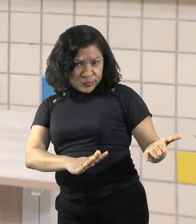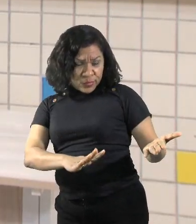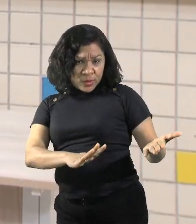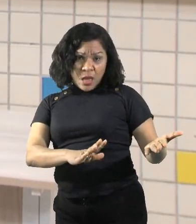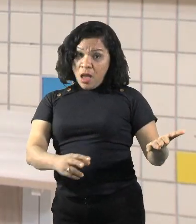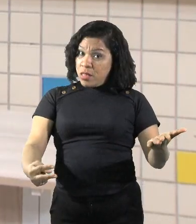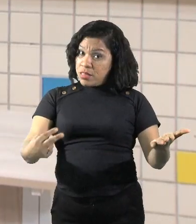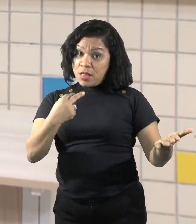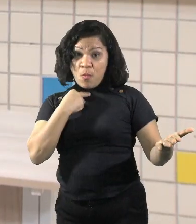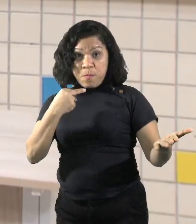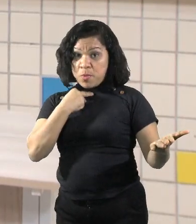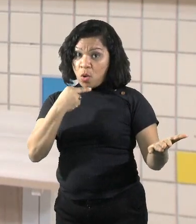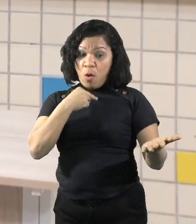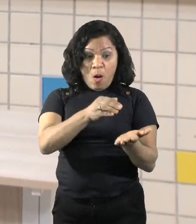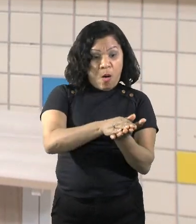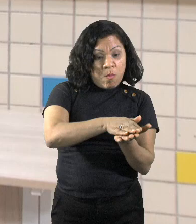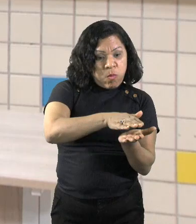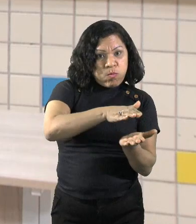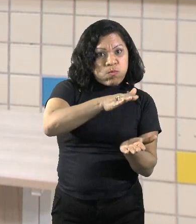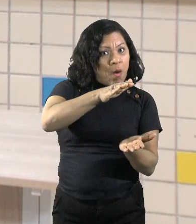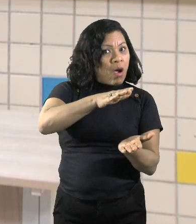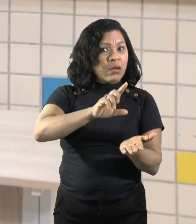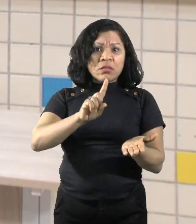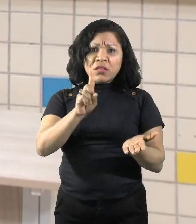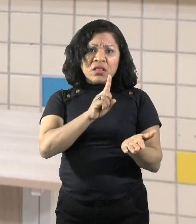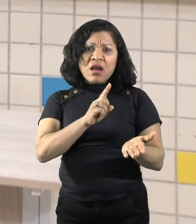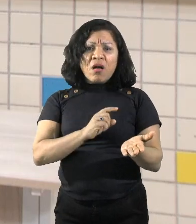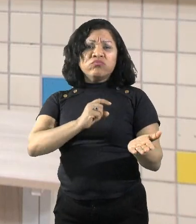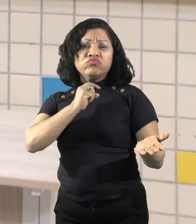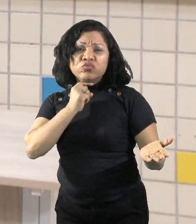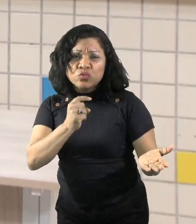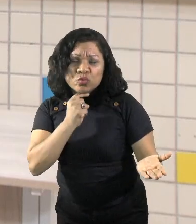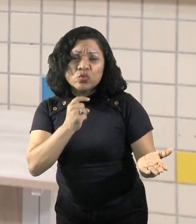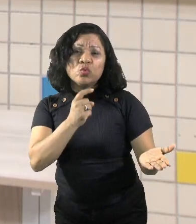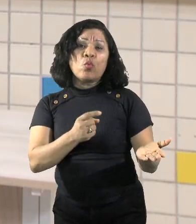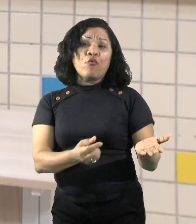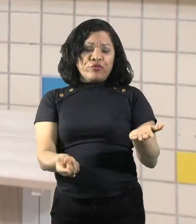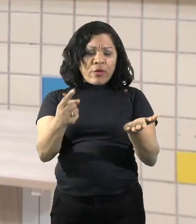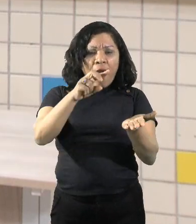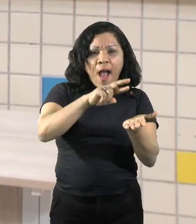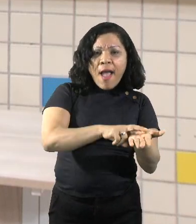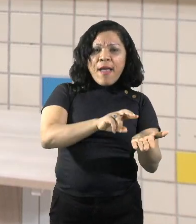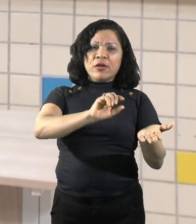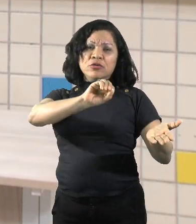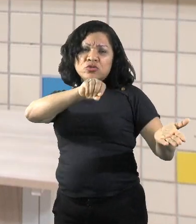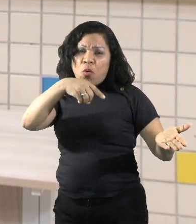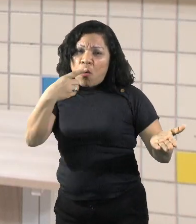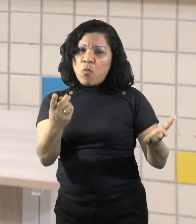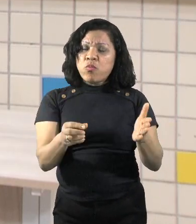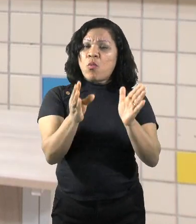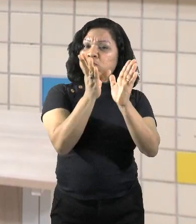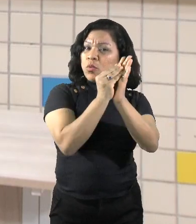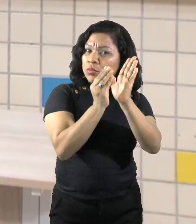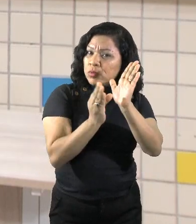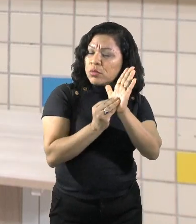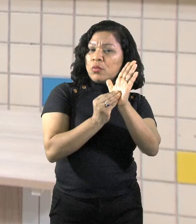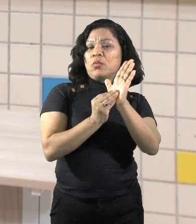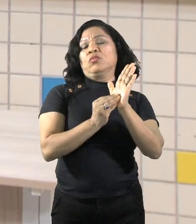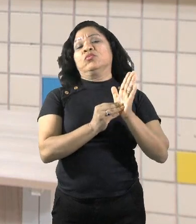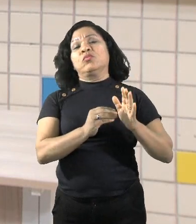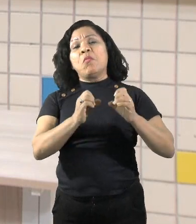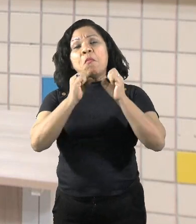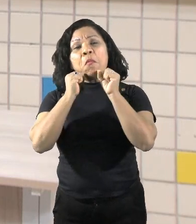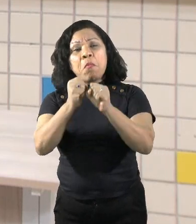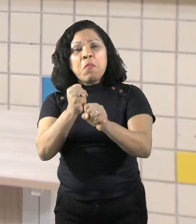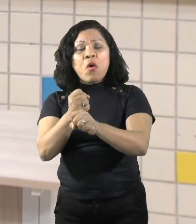atividades acumularem. Quaisquer dúvidas em relação a este ou a outros conteúdos, entrem em contato com